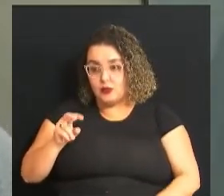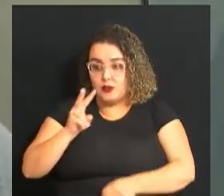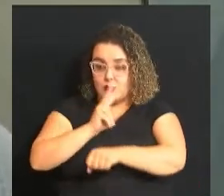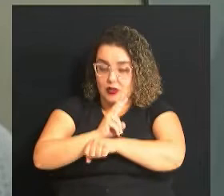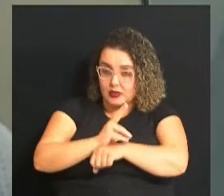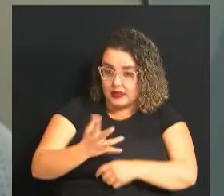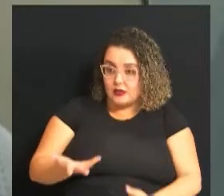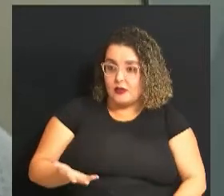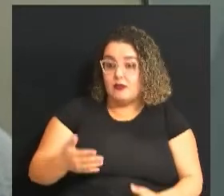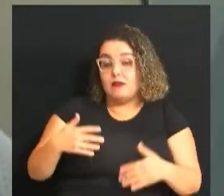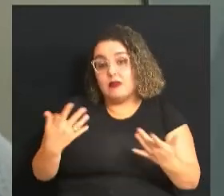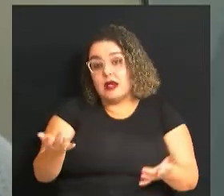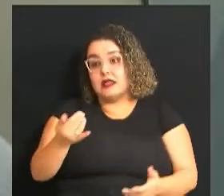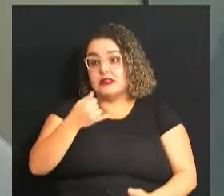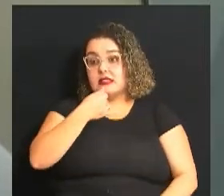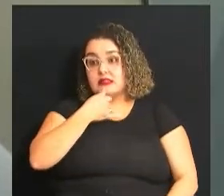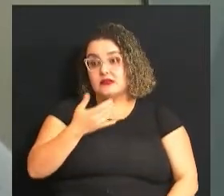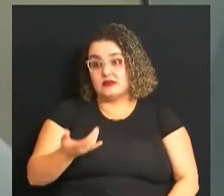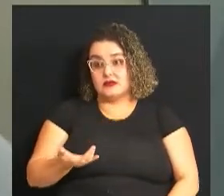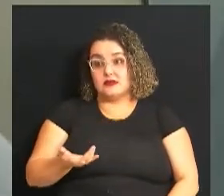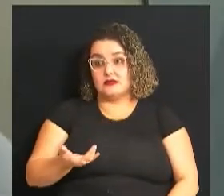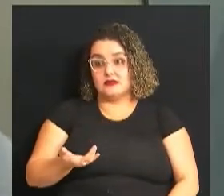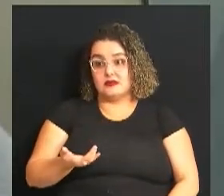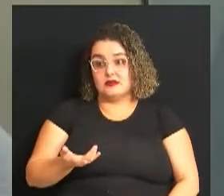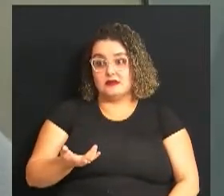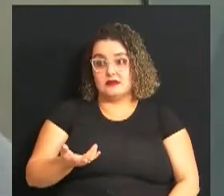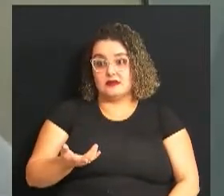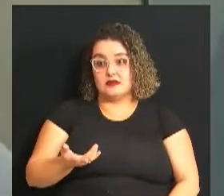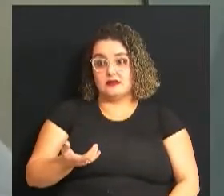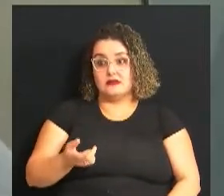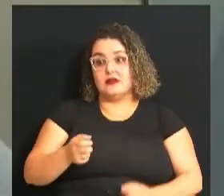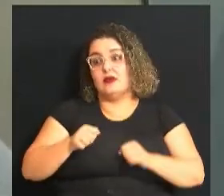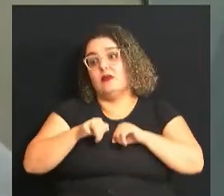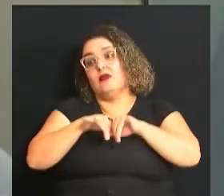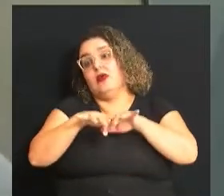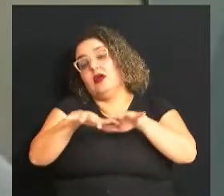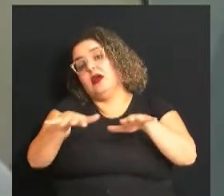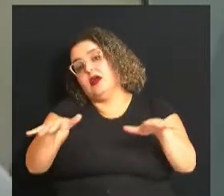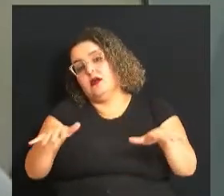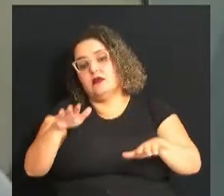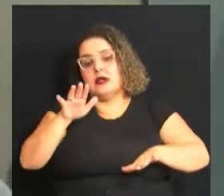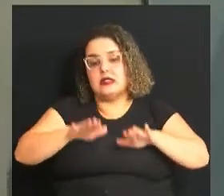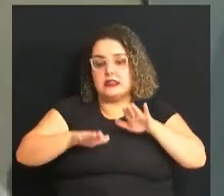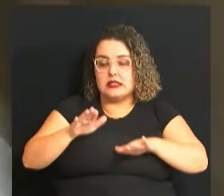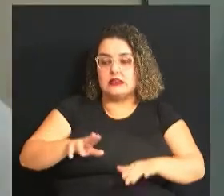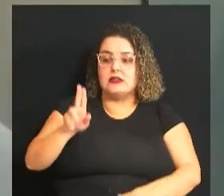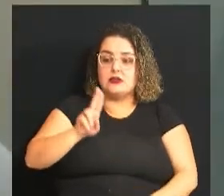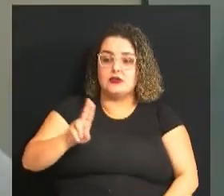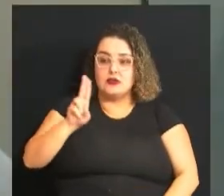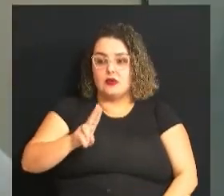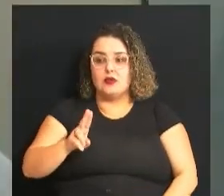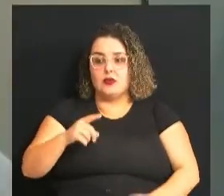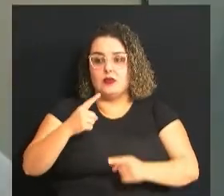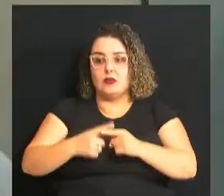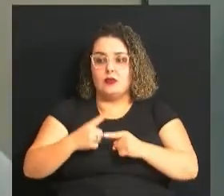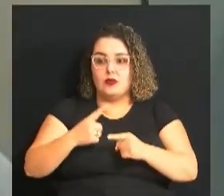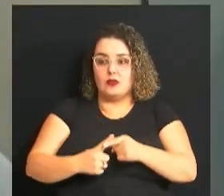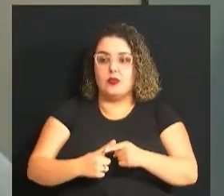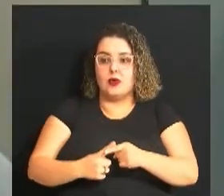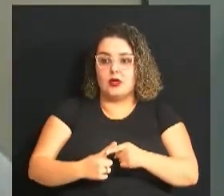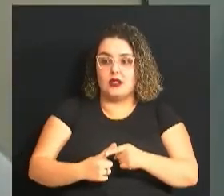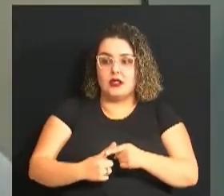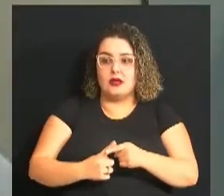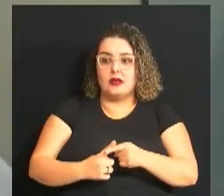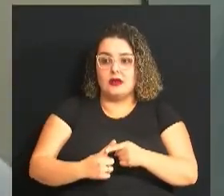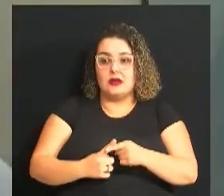Mas, infelizmente, isso está um pouco disseminado e às vezes as pessoas usam porque usam algo que prejudica o